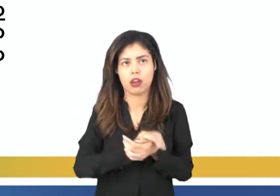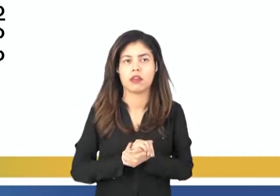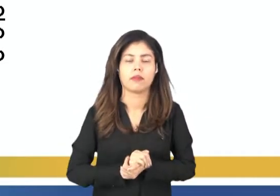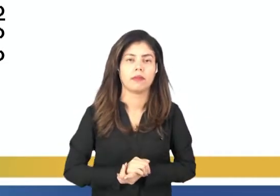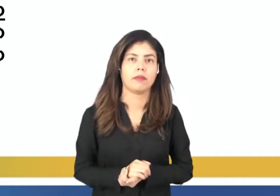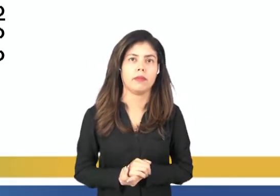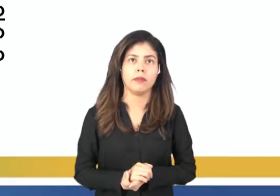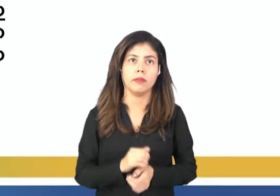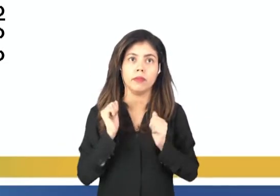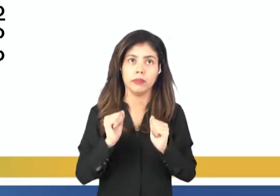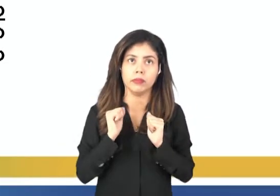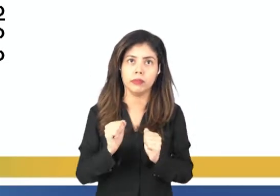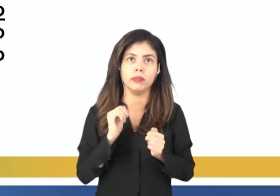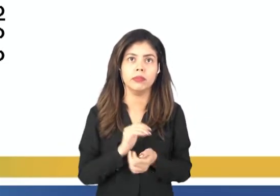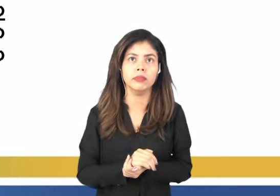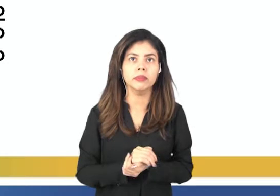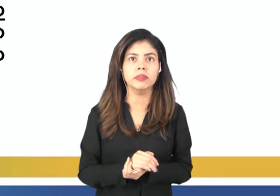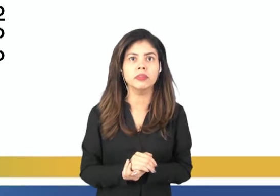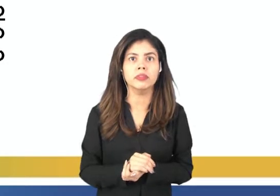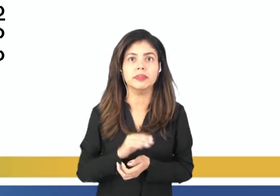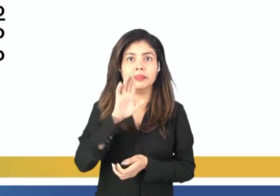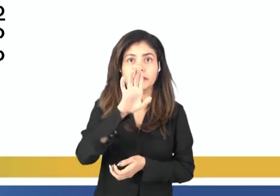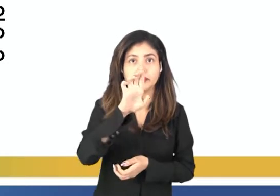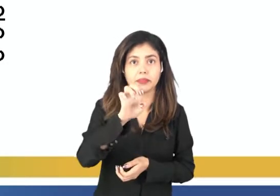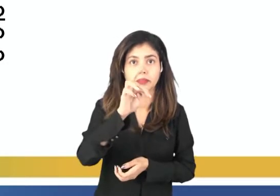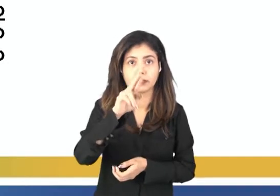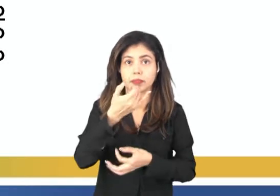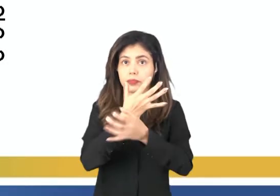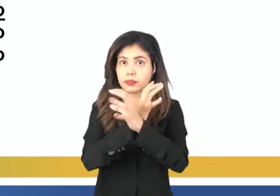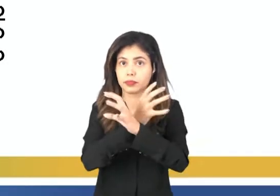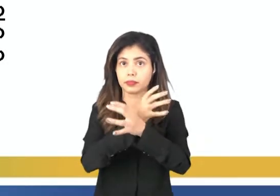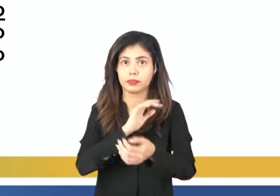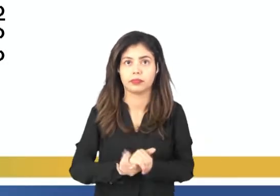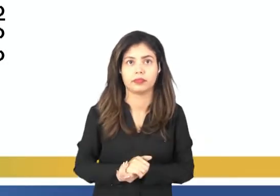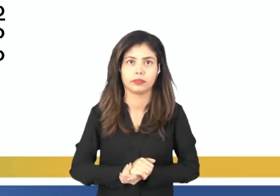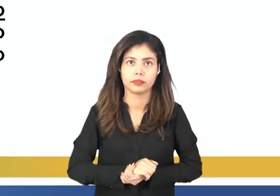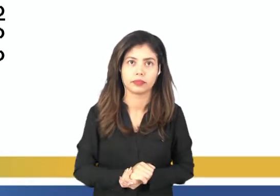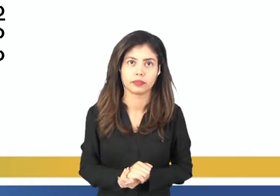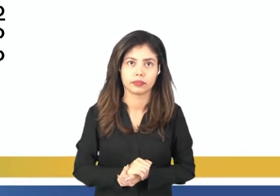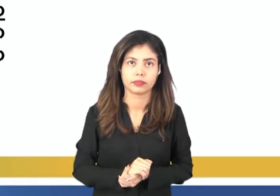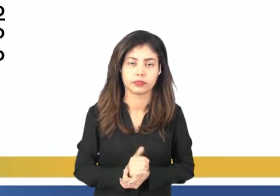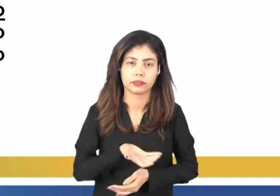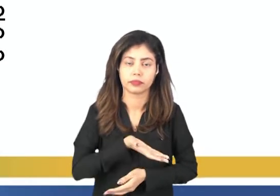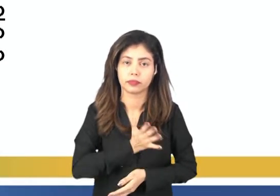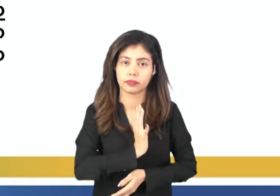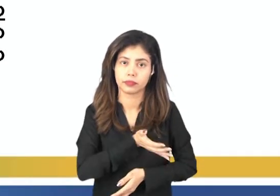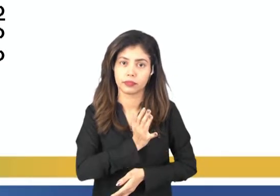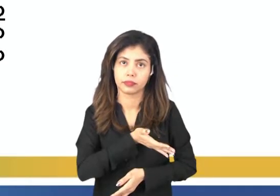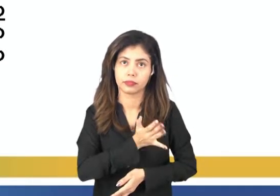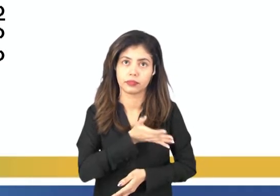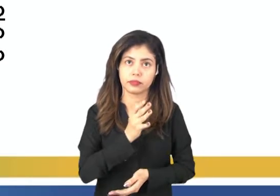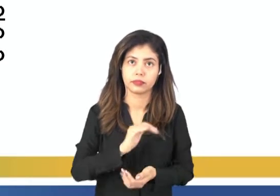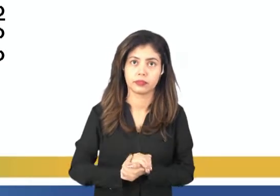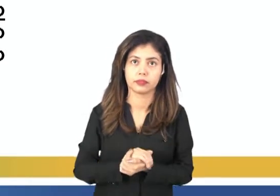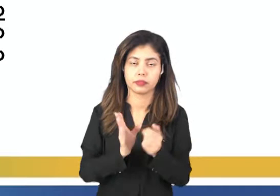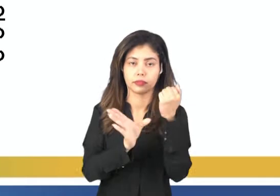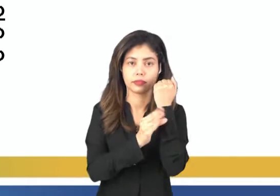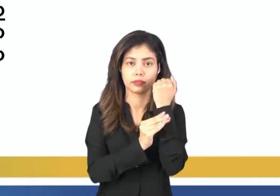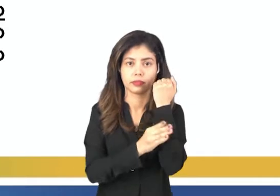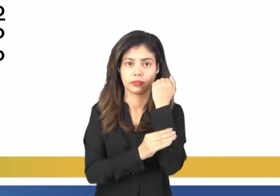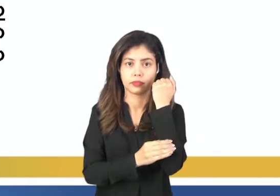formatações eu posso ter o tecido muscular estriado esquelético Posso ter o tecido muscular estriado cardíaco